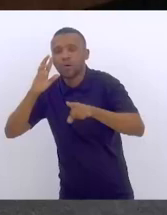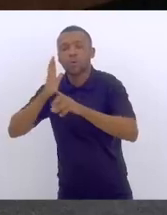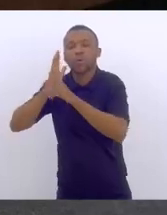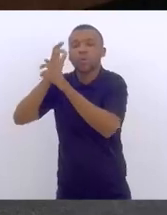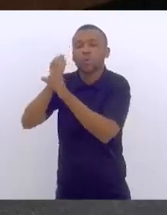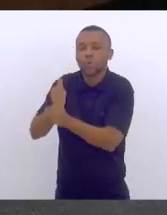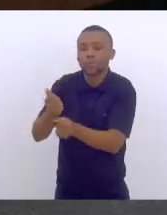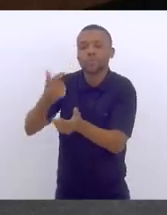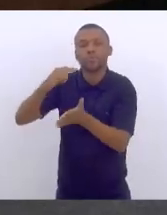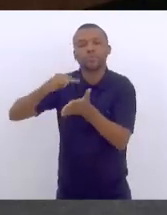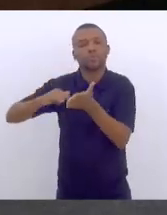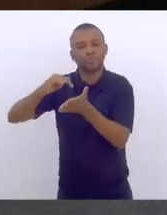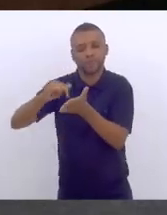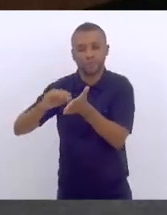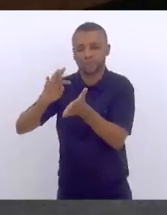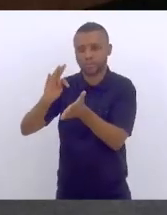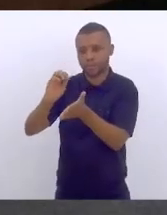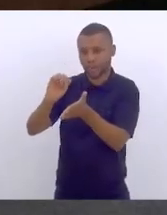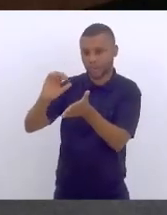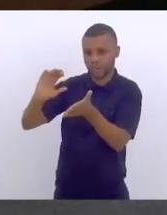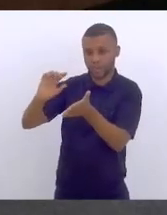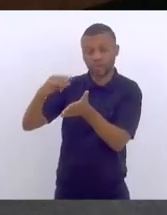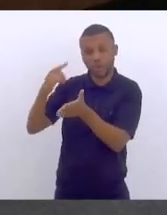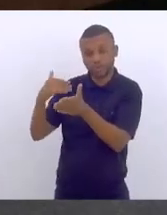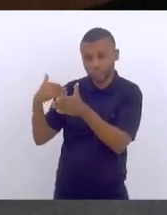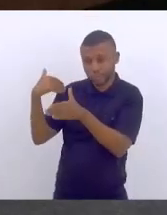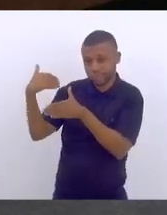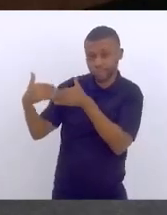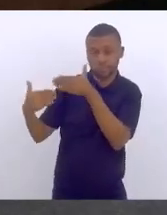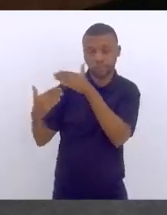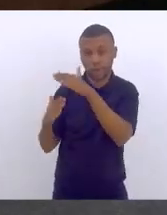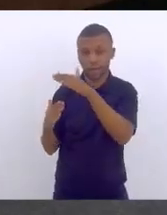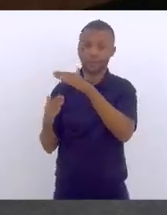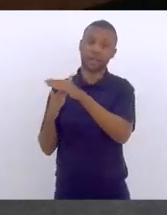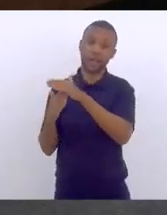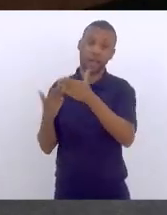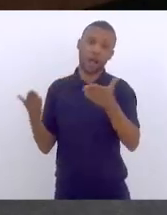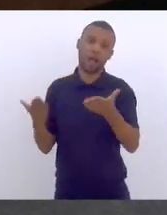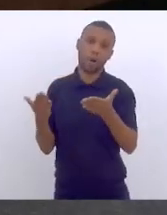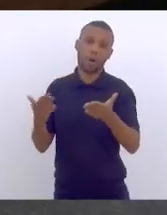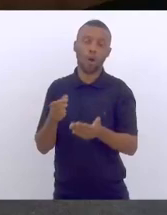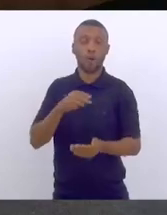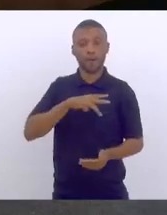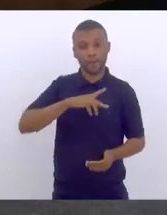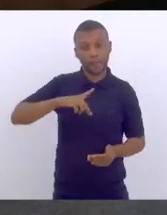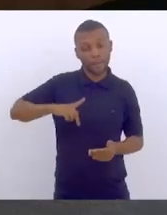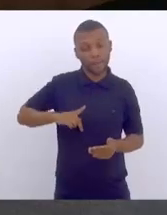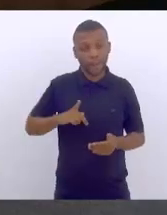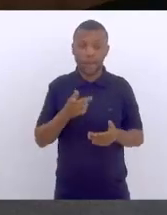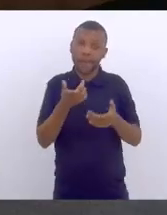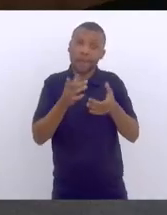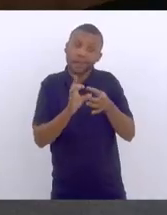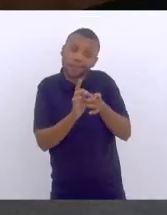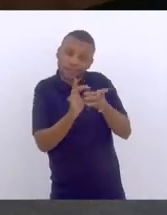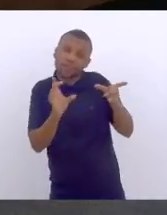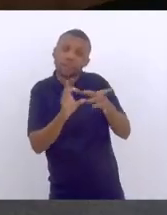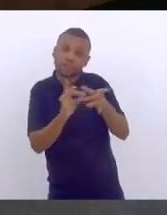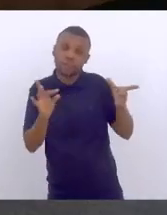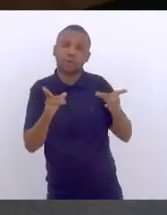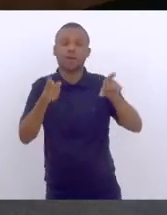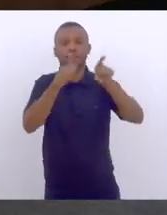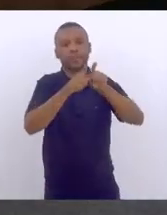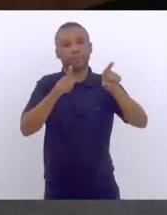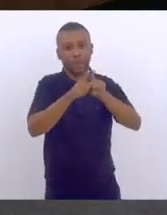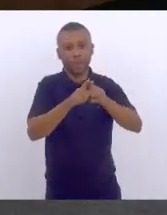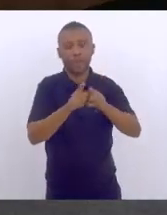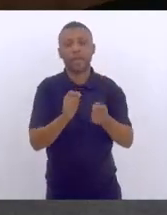alguma maneira, a gente avançou até o nosso limite. O MP recuou também até o limite que ele pode recuar. E